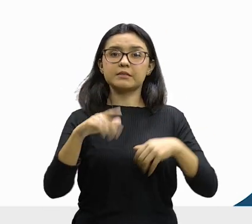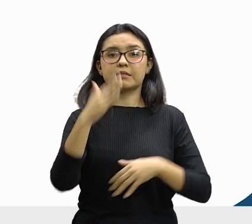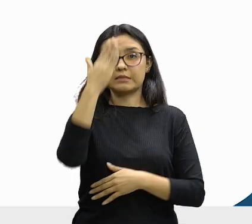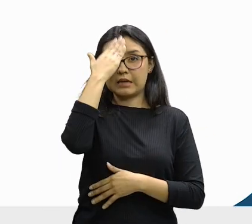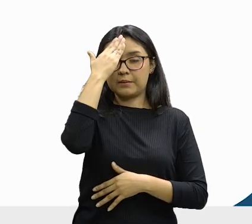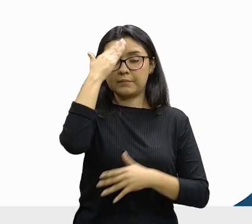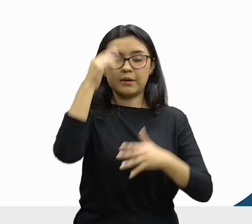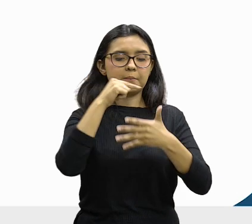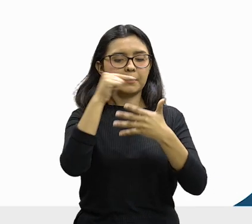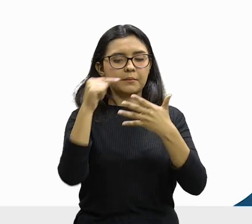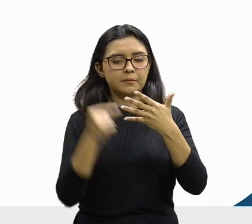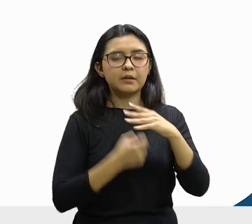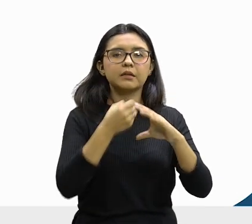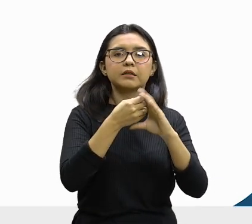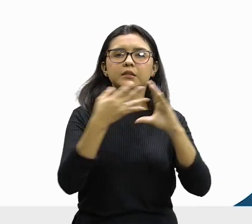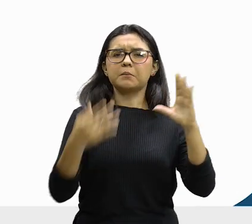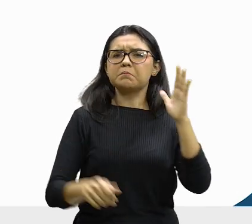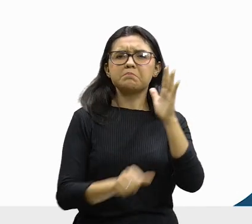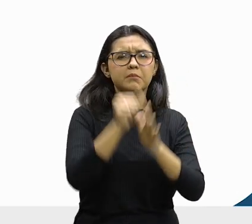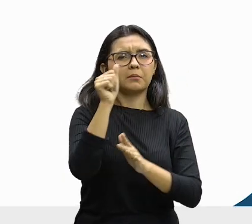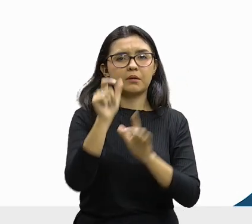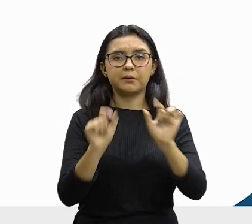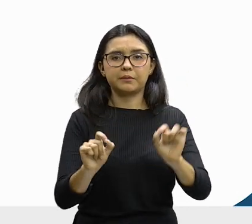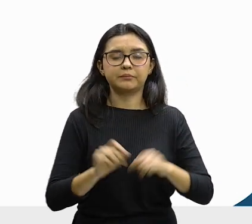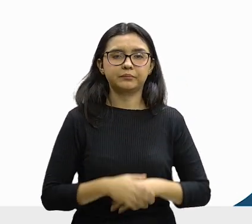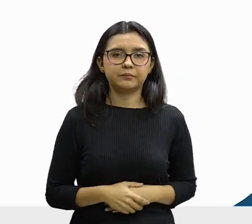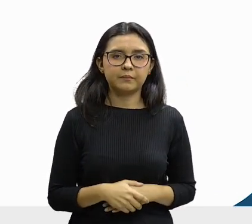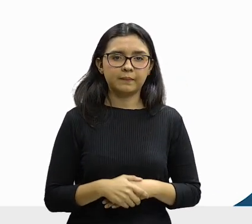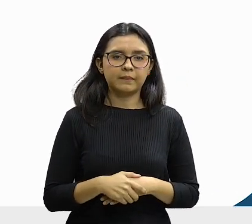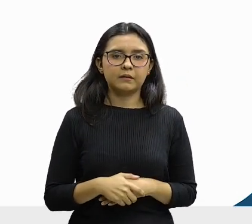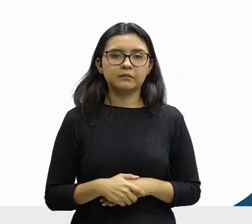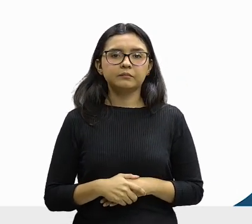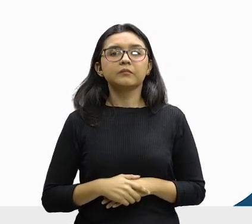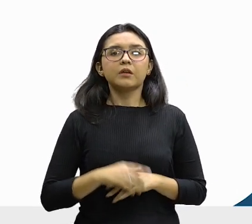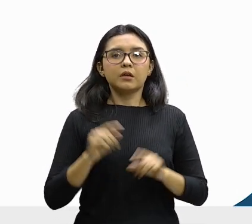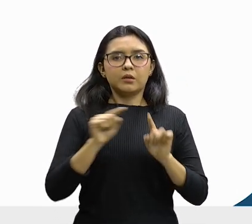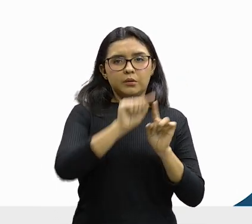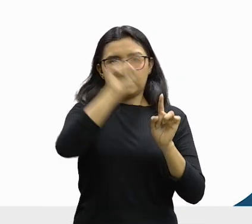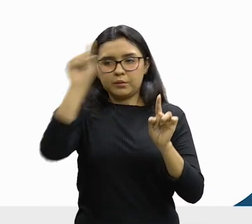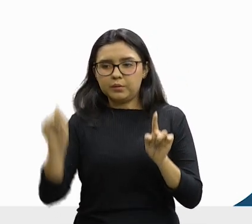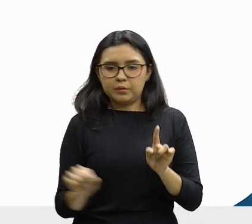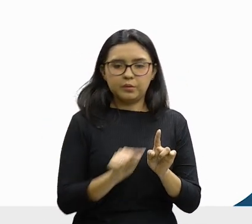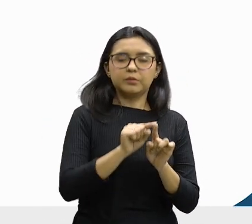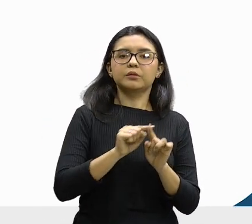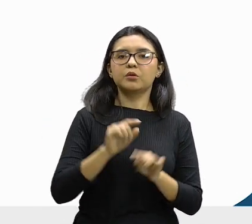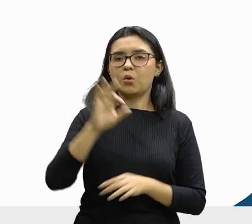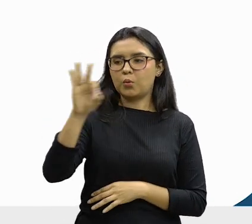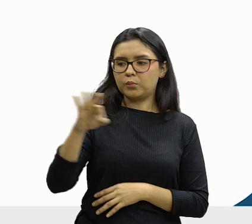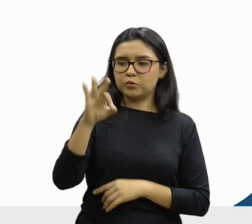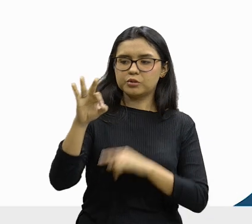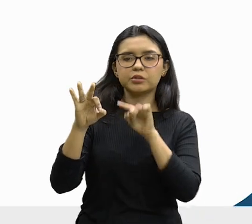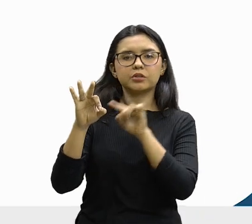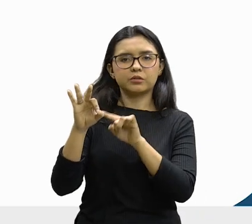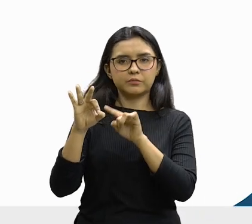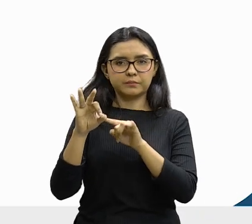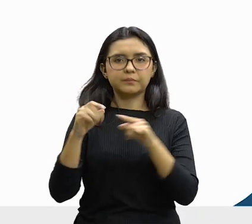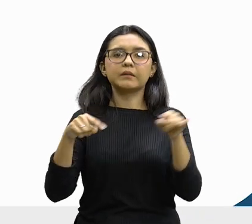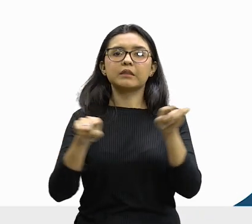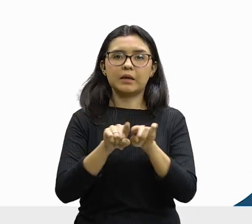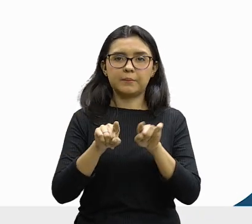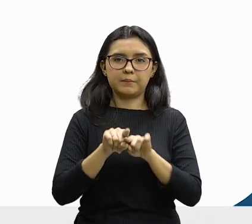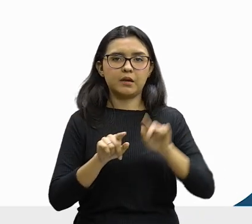detalhes. Primeiro detalhe, gente, o ciclo envolve mosquito anófilis e o ser